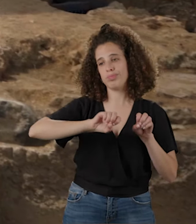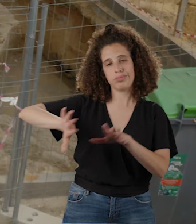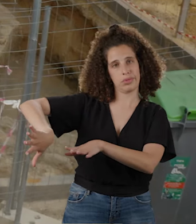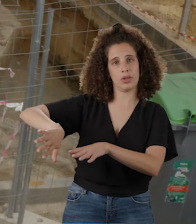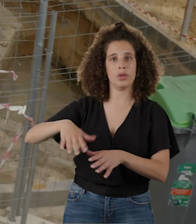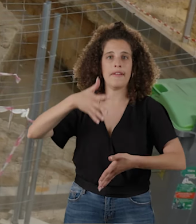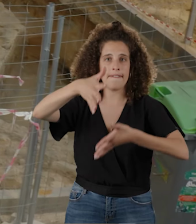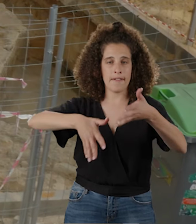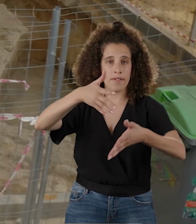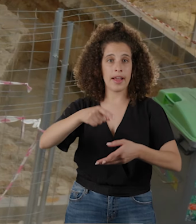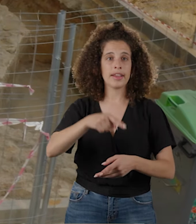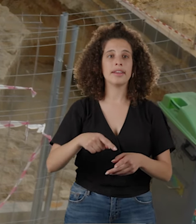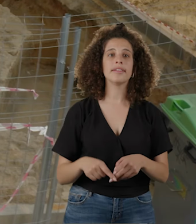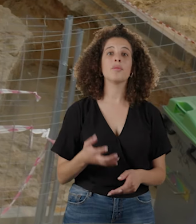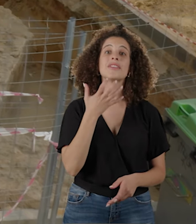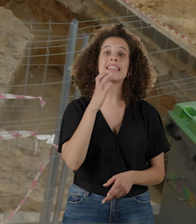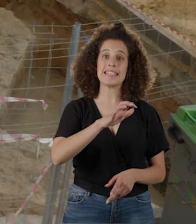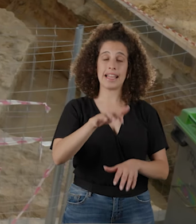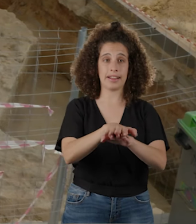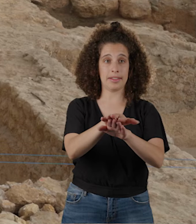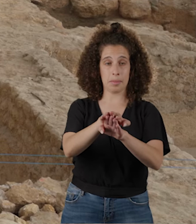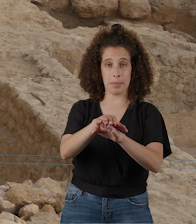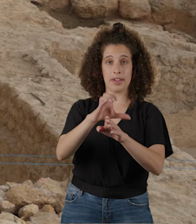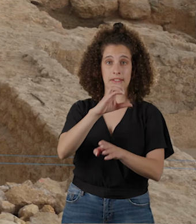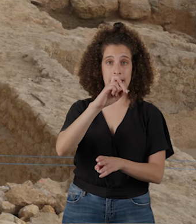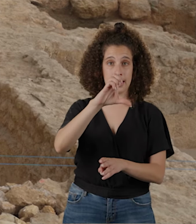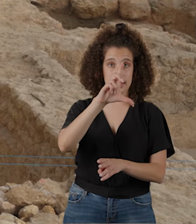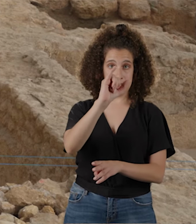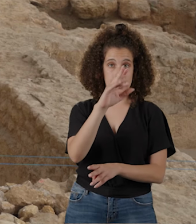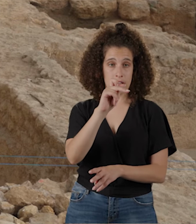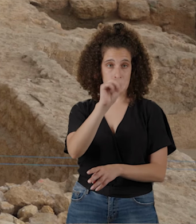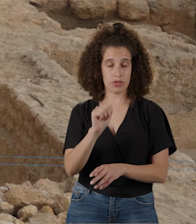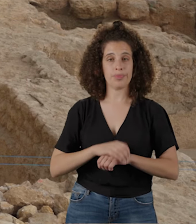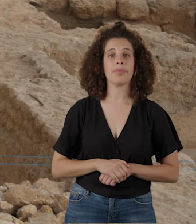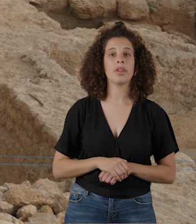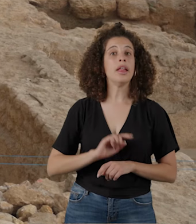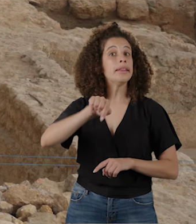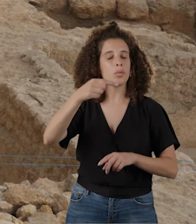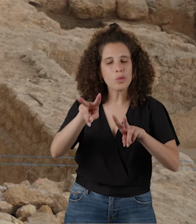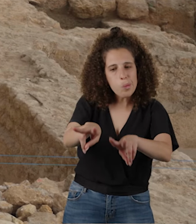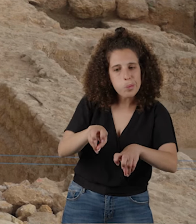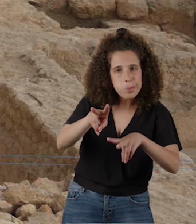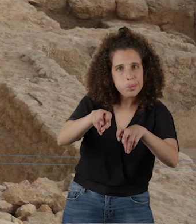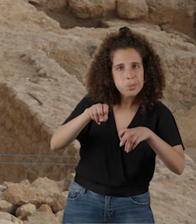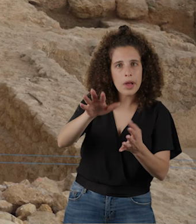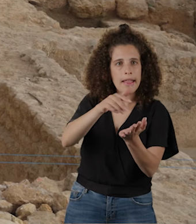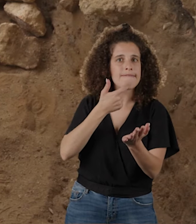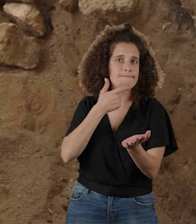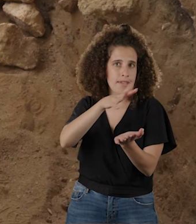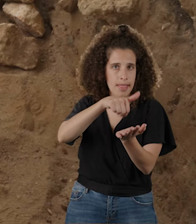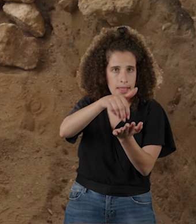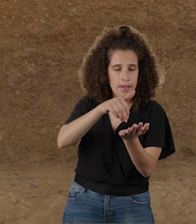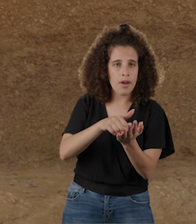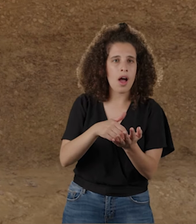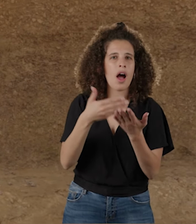da fábrica. Estamos na salga de peixe de Cacilhas, na primeira fase de intervenção de conservação e restauro, após a escavação arqueológica. Estamos